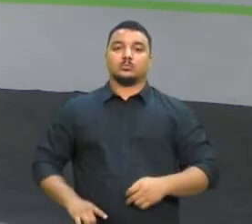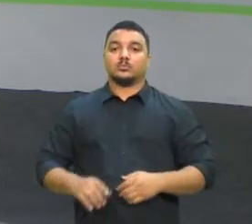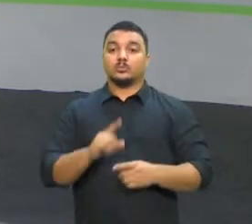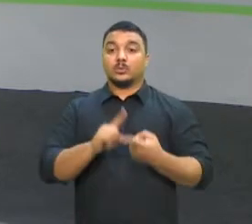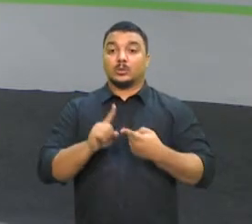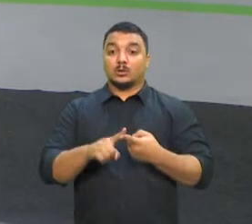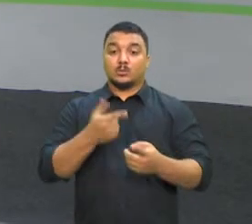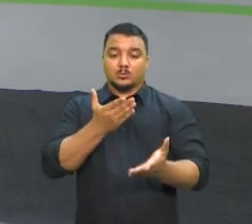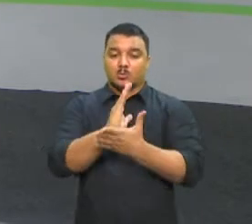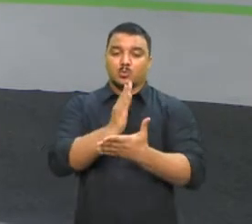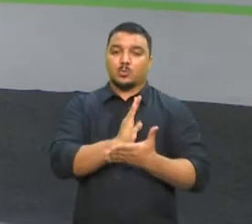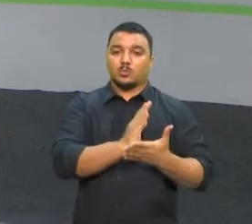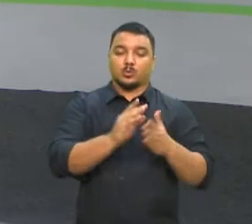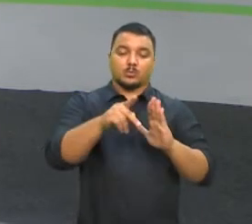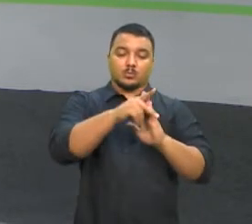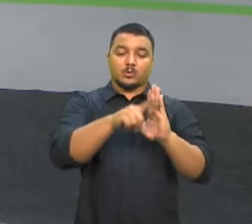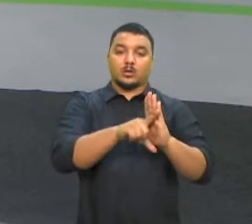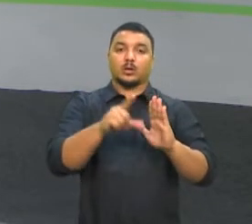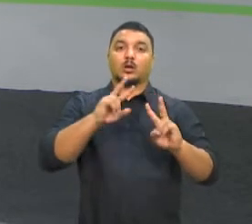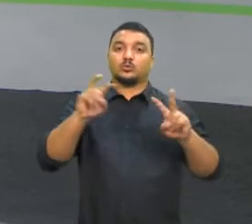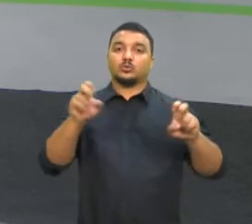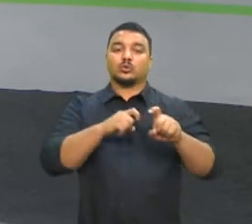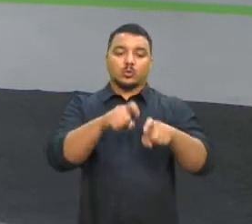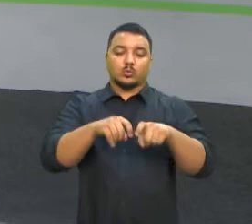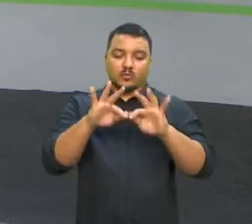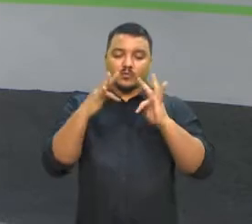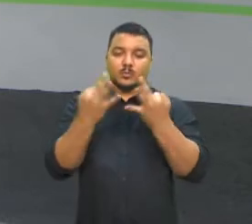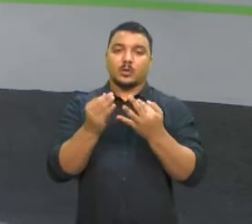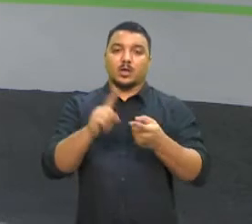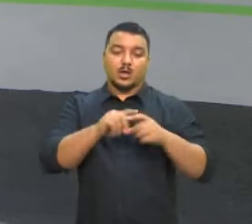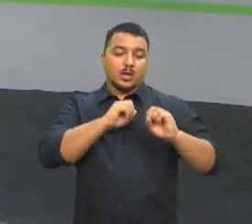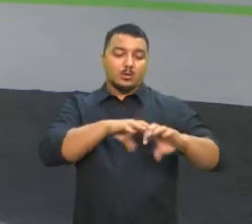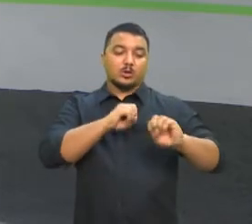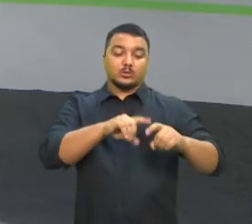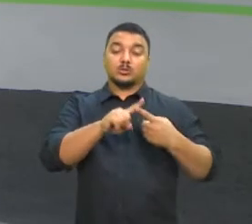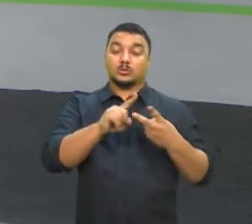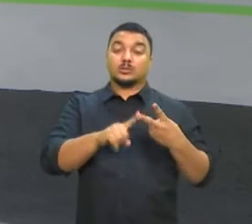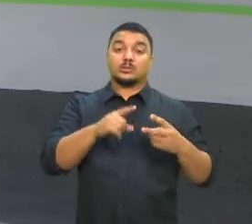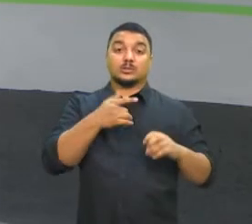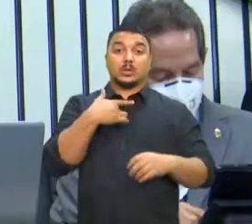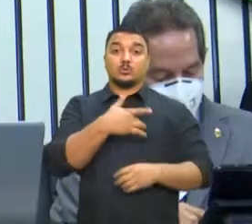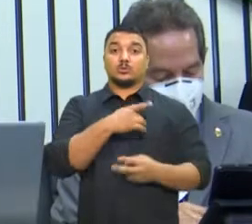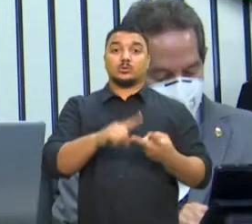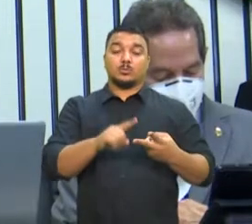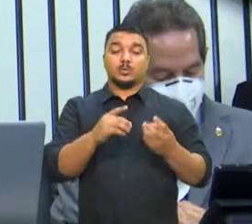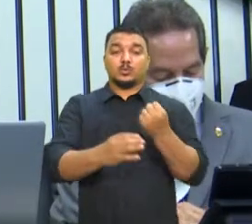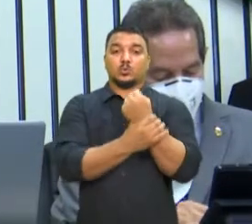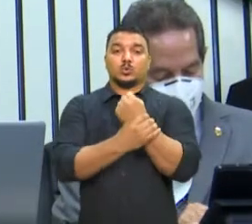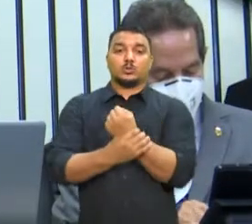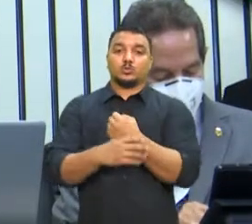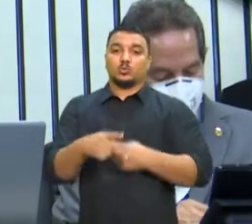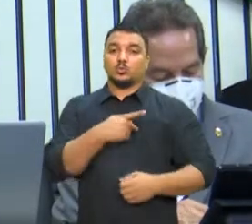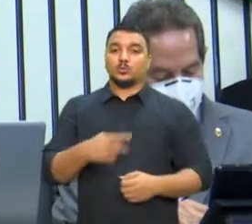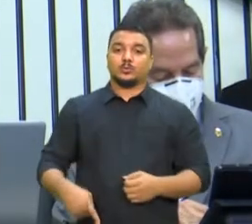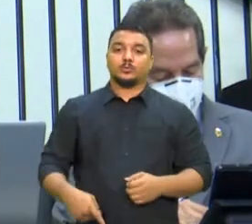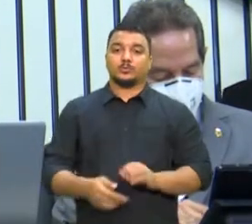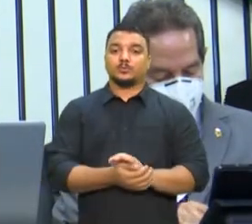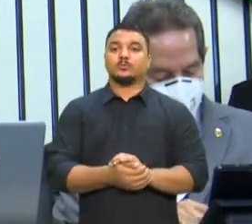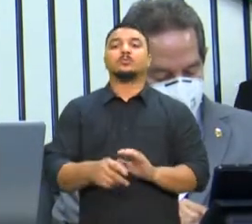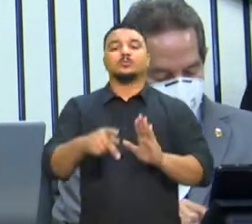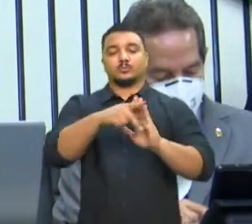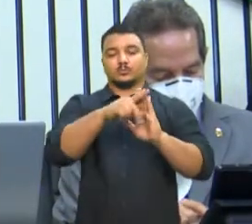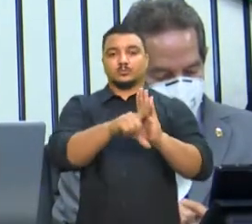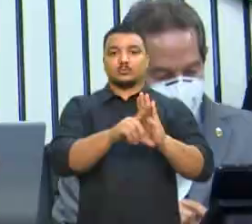projetos sobre agricultura familiar, educação, saúde e segurança pública. O projeto de lei complementar da